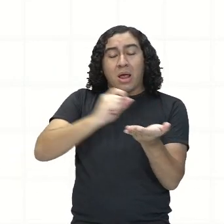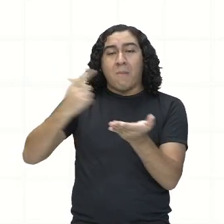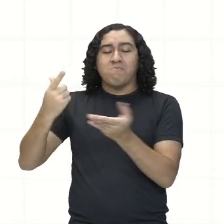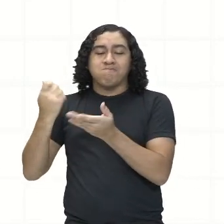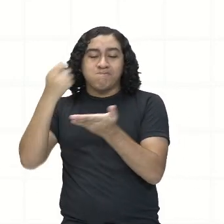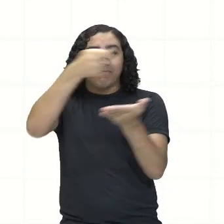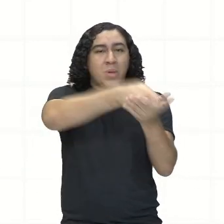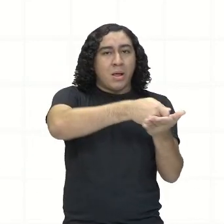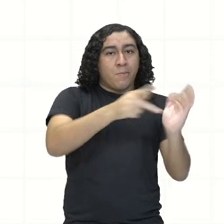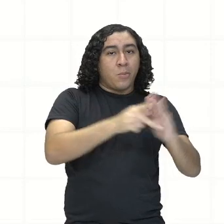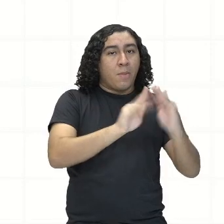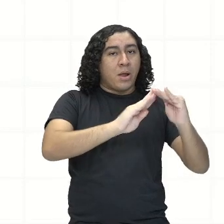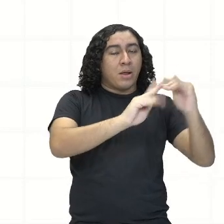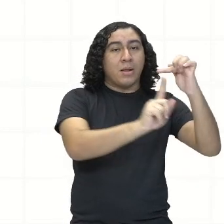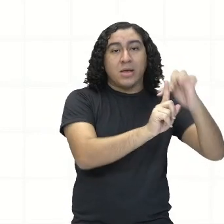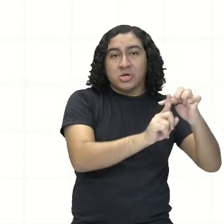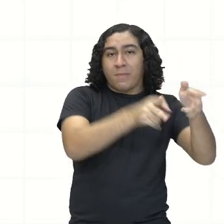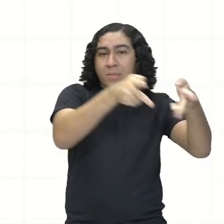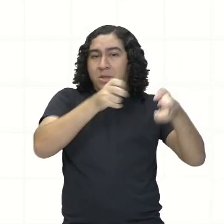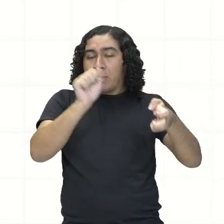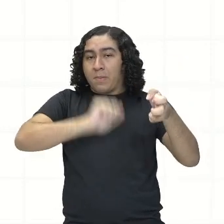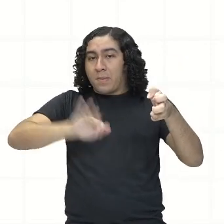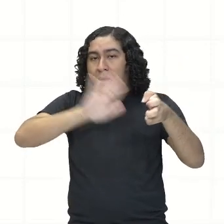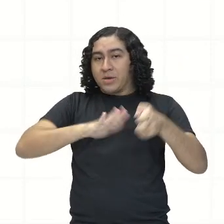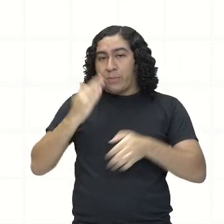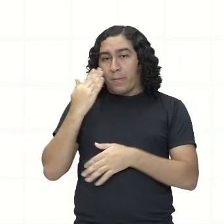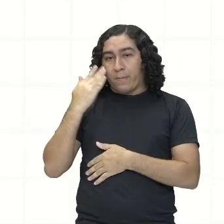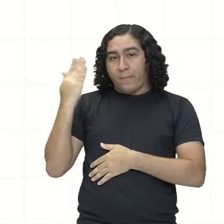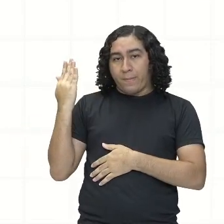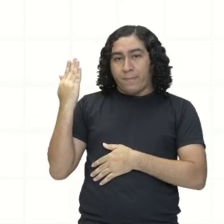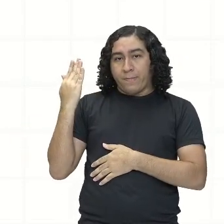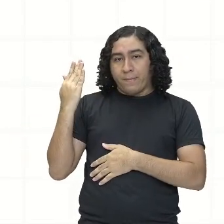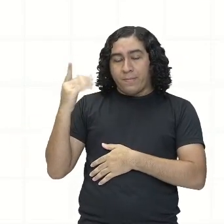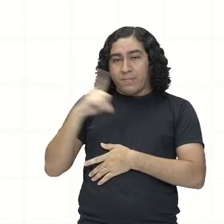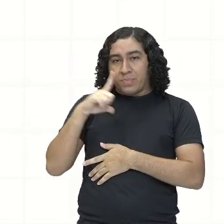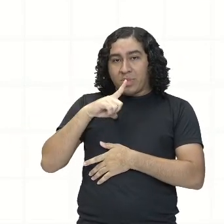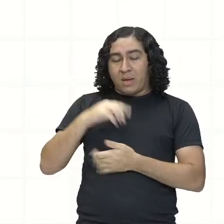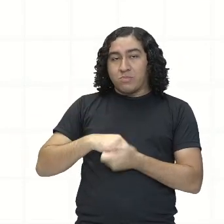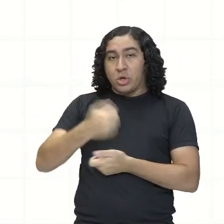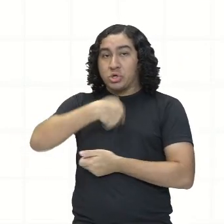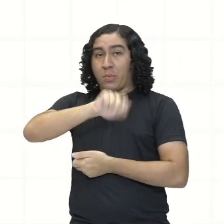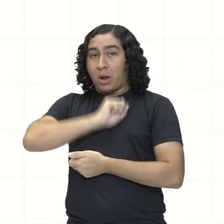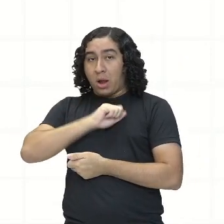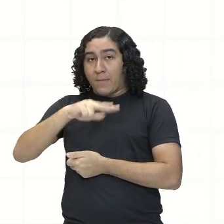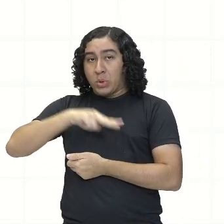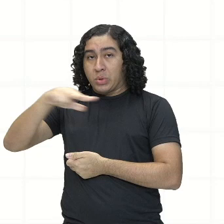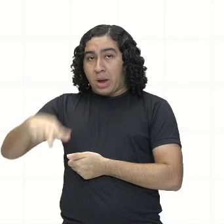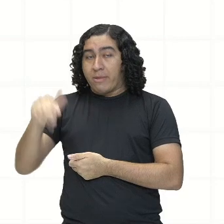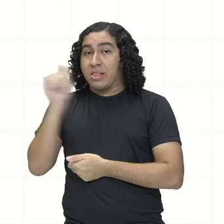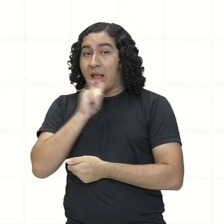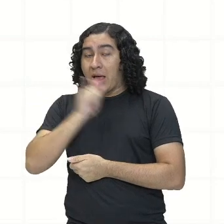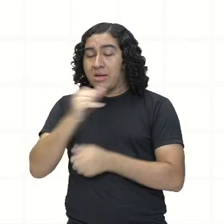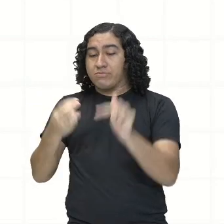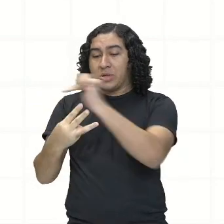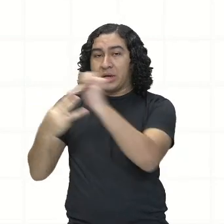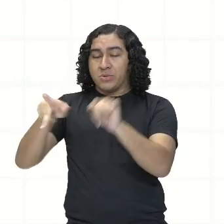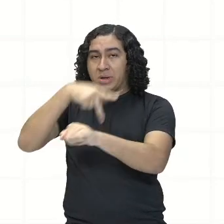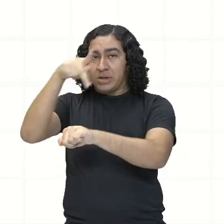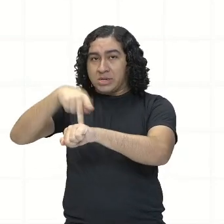igreja. Observe aqui na imagem que eu tenho a Espanha, Portugal e Itália. Esses